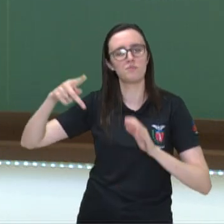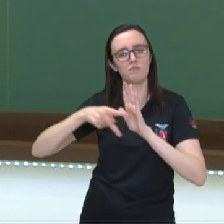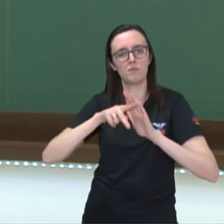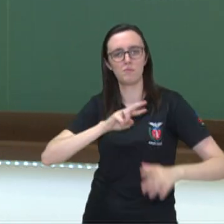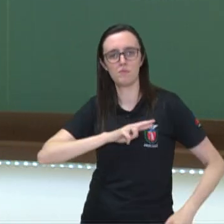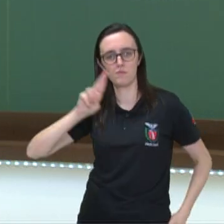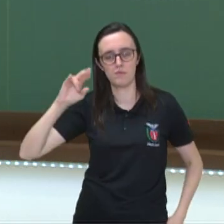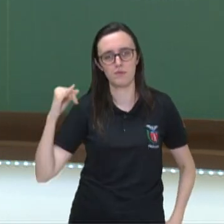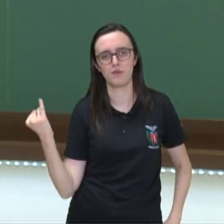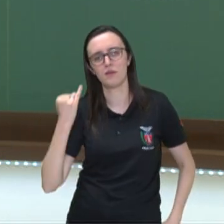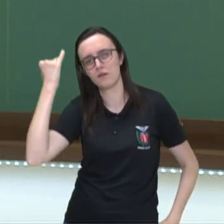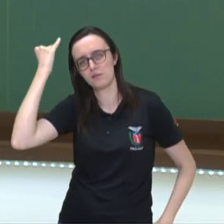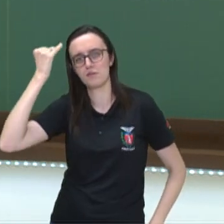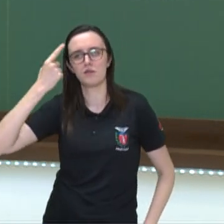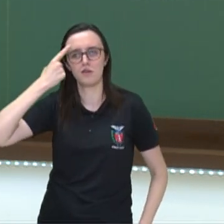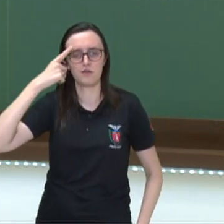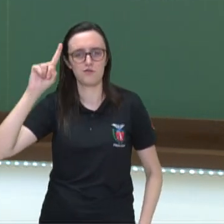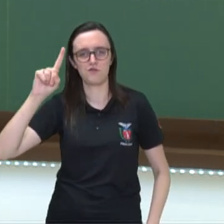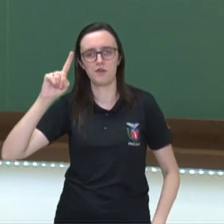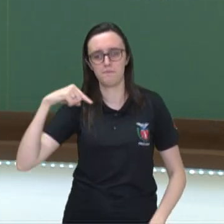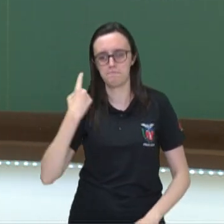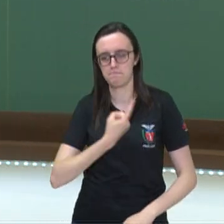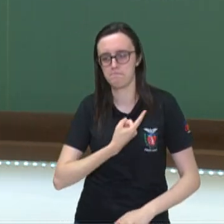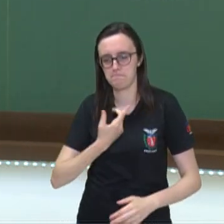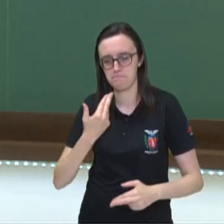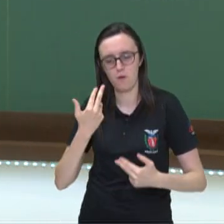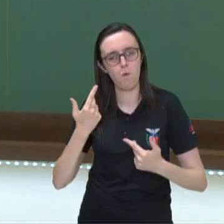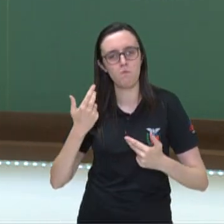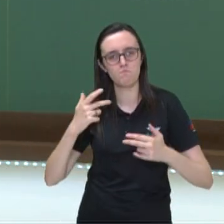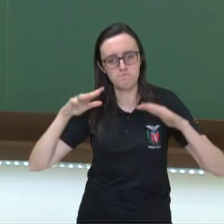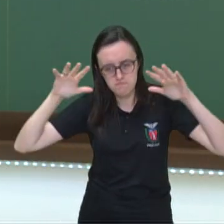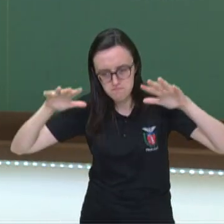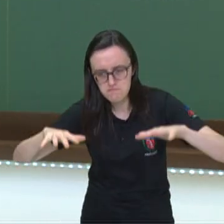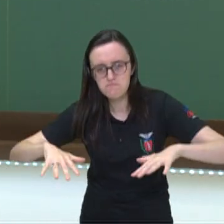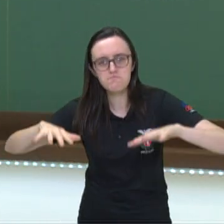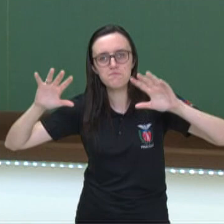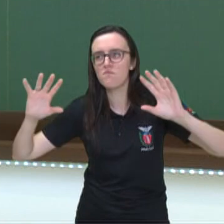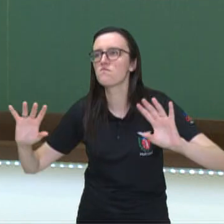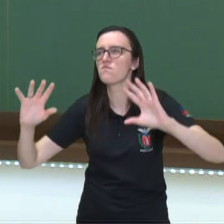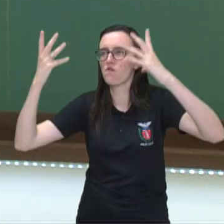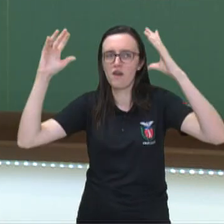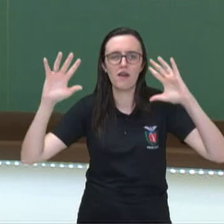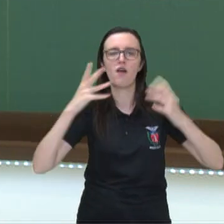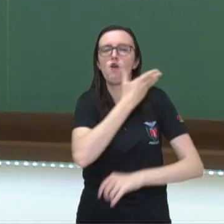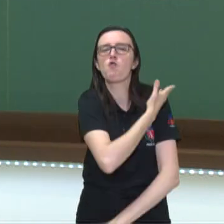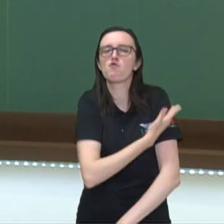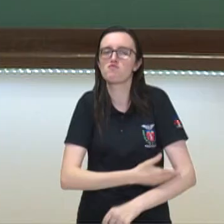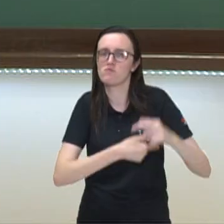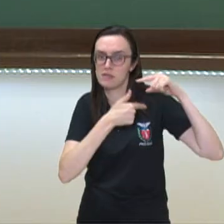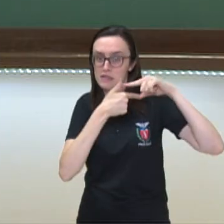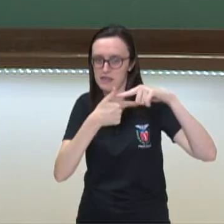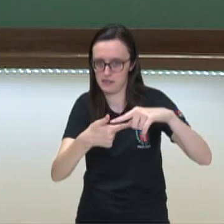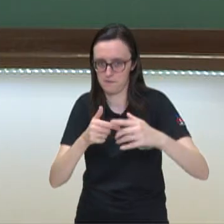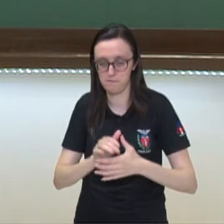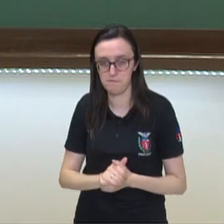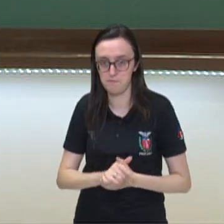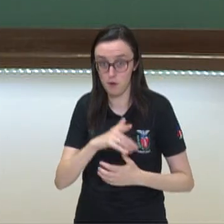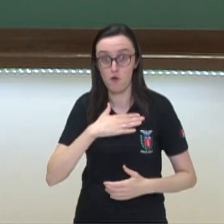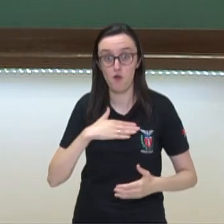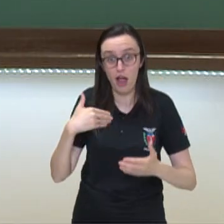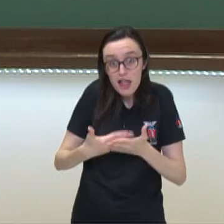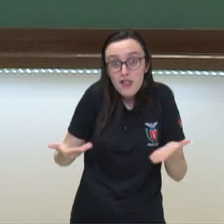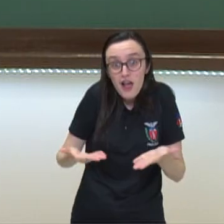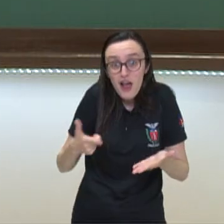religiosas importantes, os dias de rituais e festas das diferentes tradições. Estão gostando até